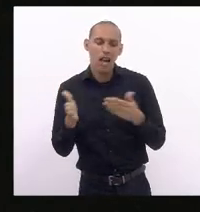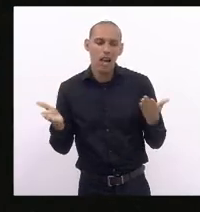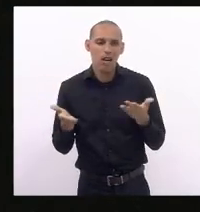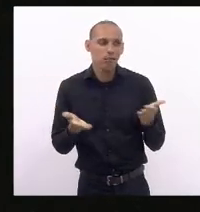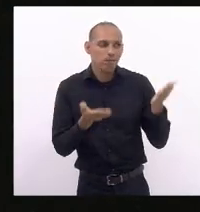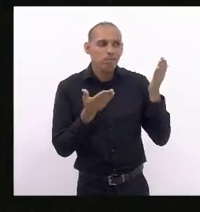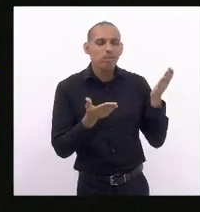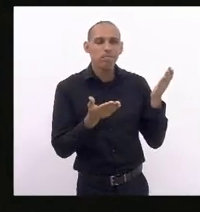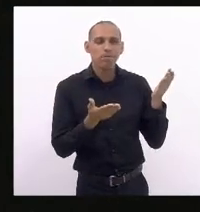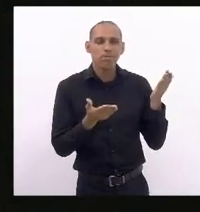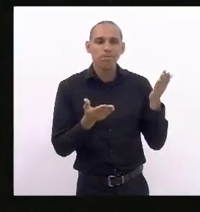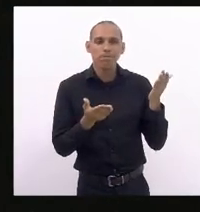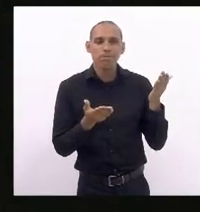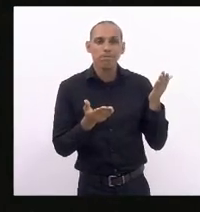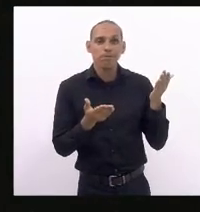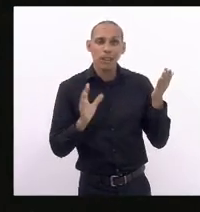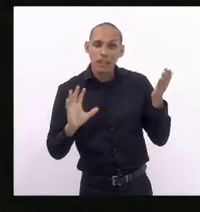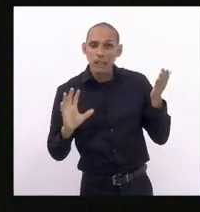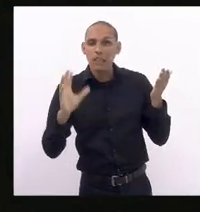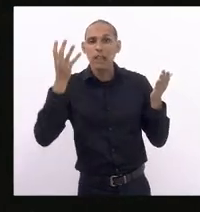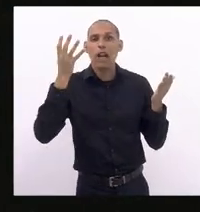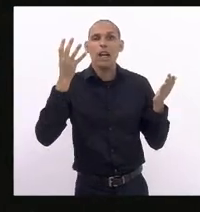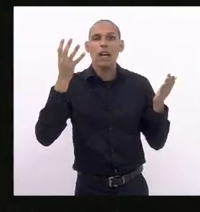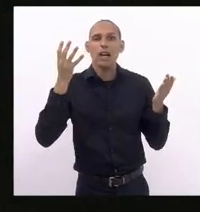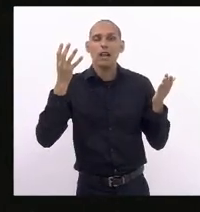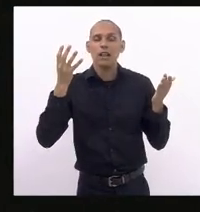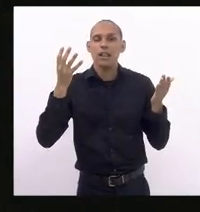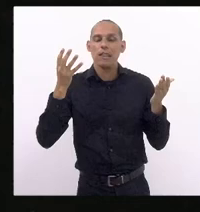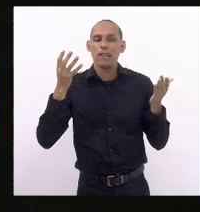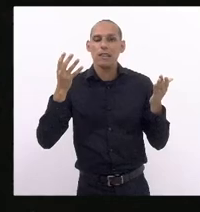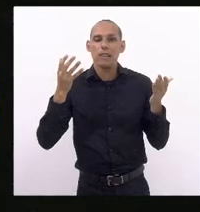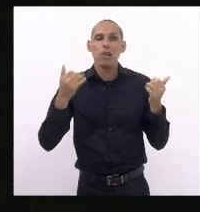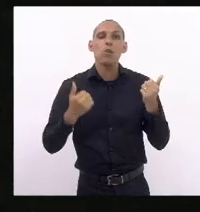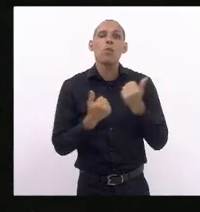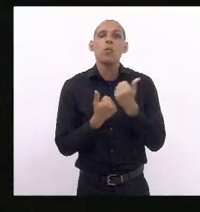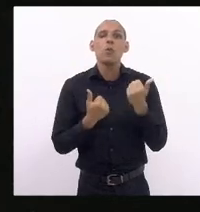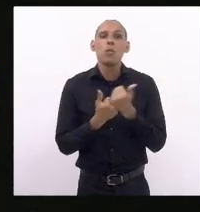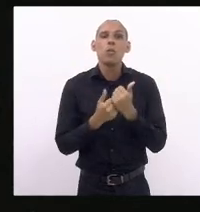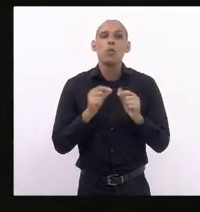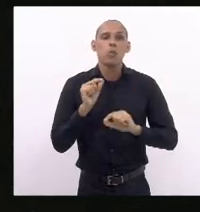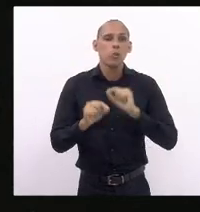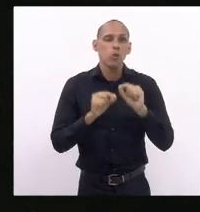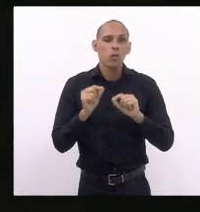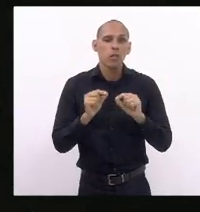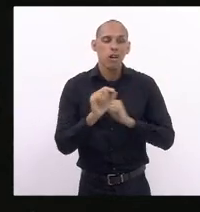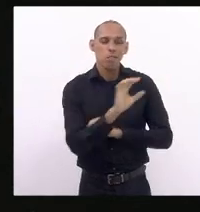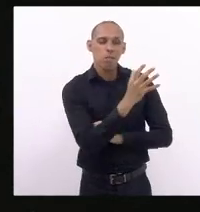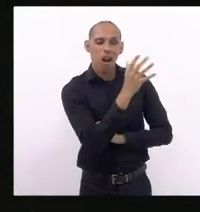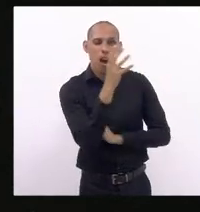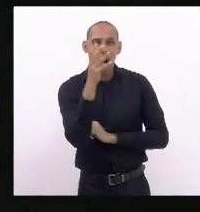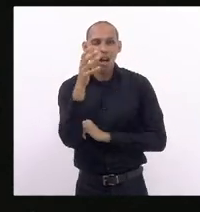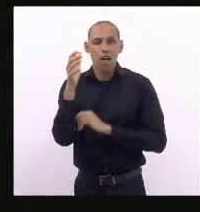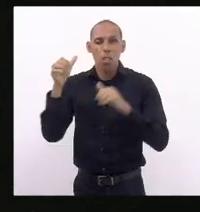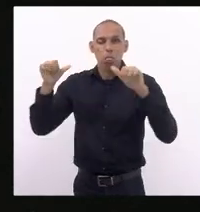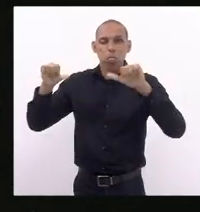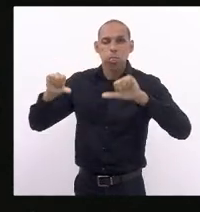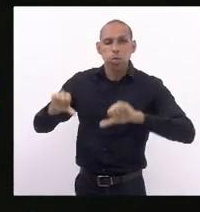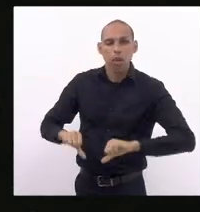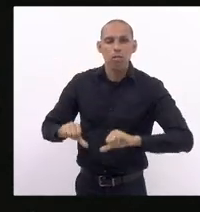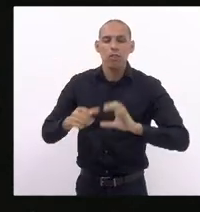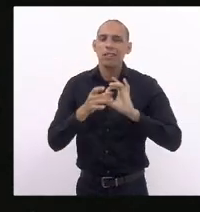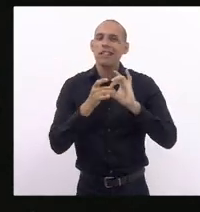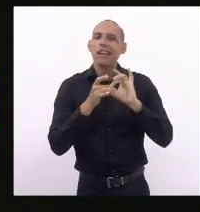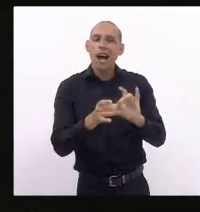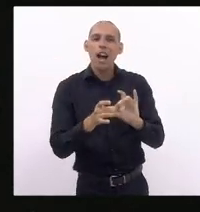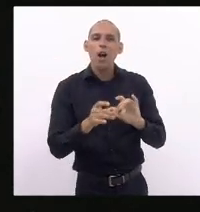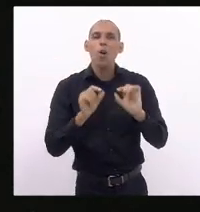esses desastres, parte deles também tem como contribuição a degradação ambiental associada